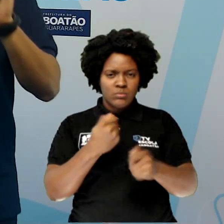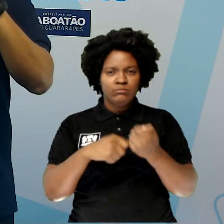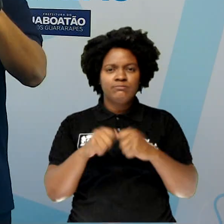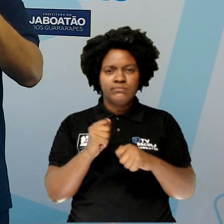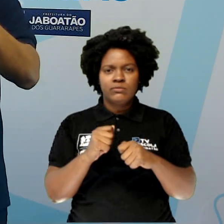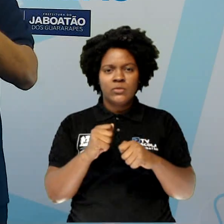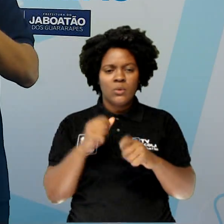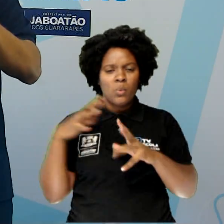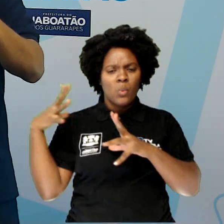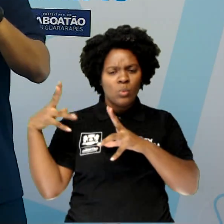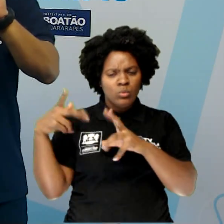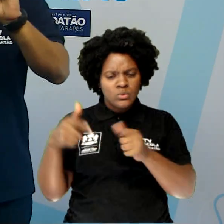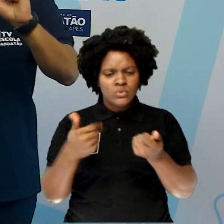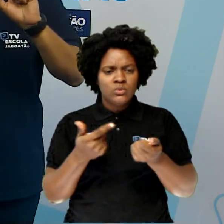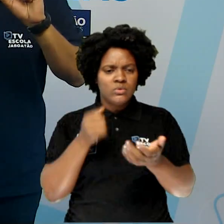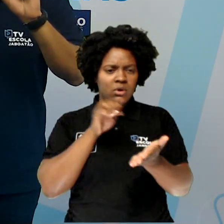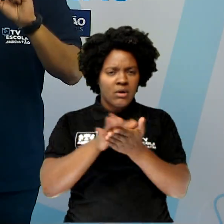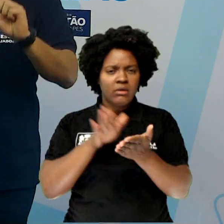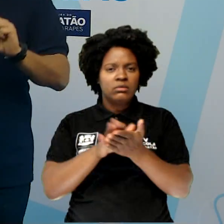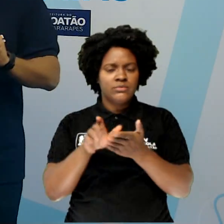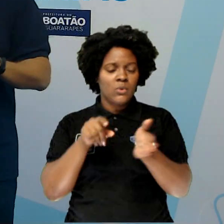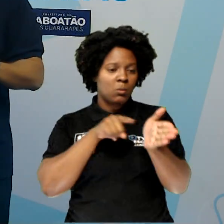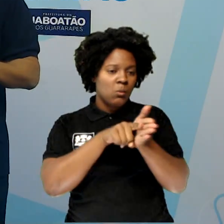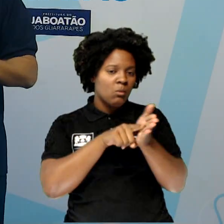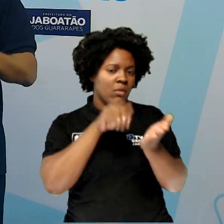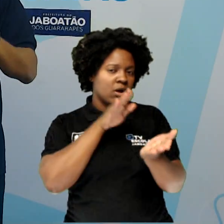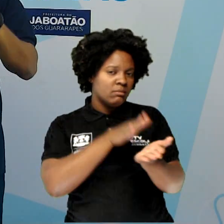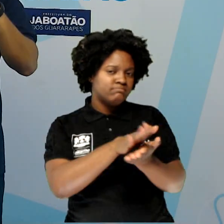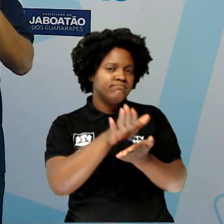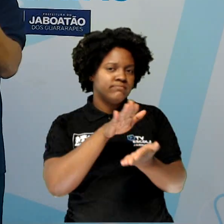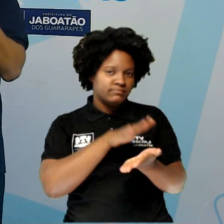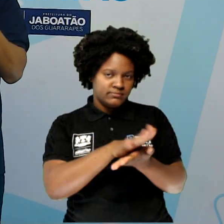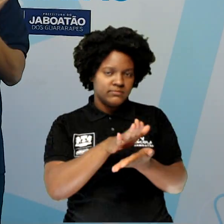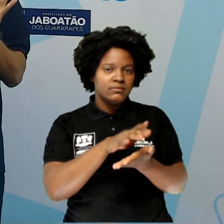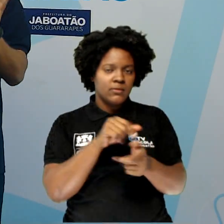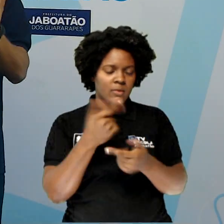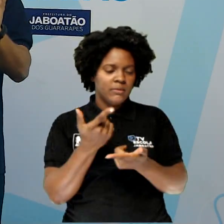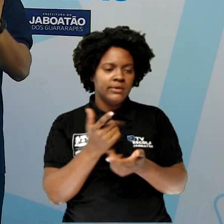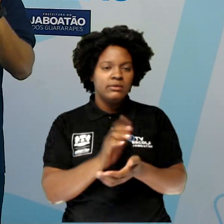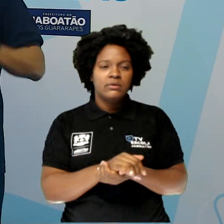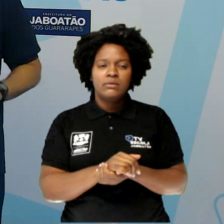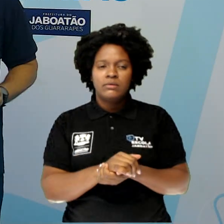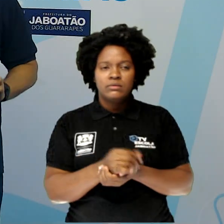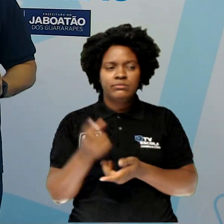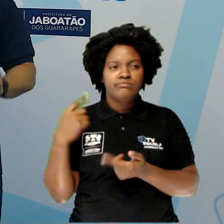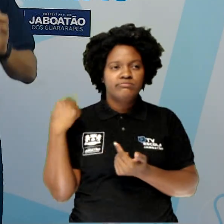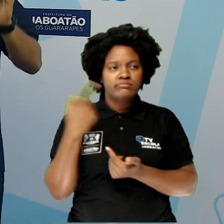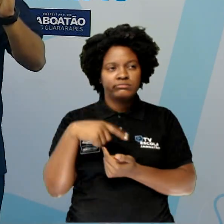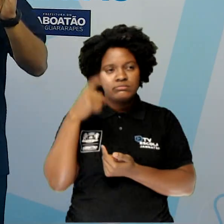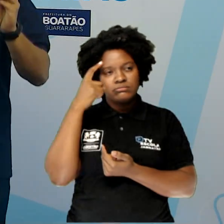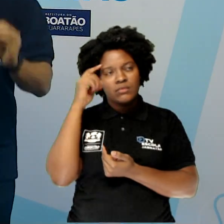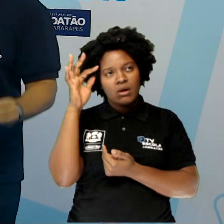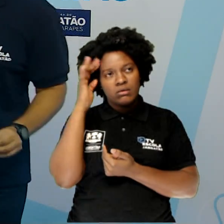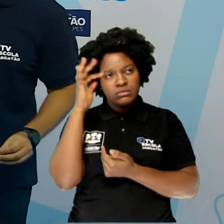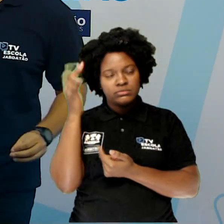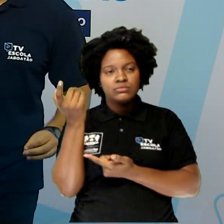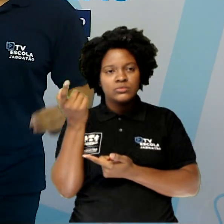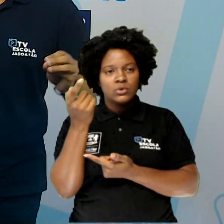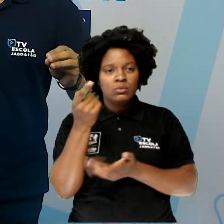aí, um estudo foi publicado numa revista científica que traz algo bem reflexivo.